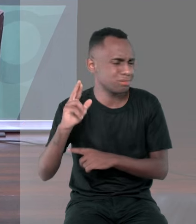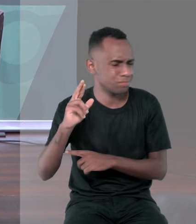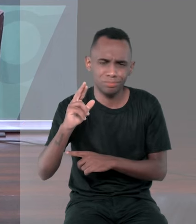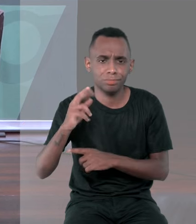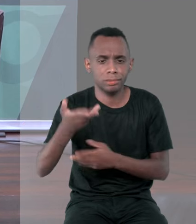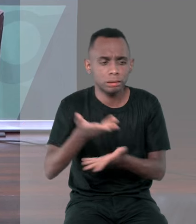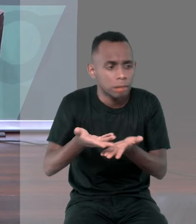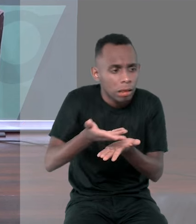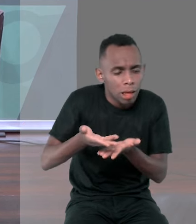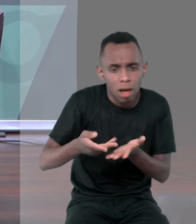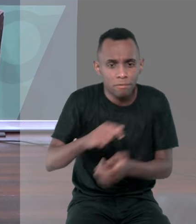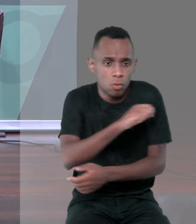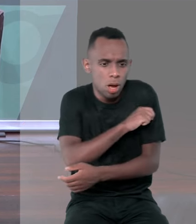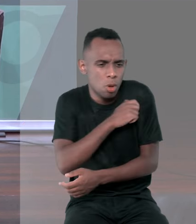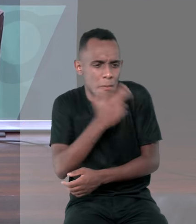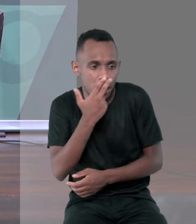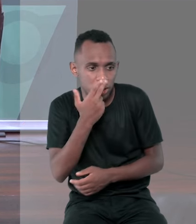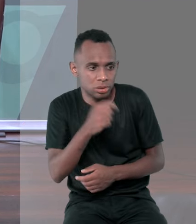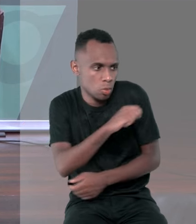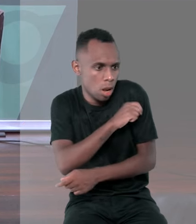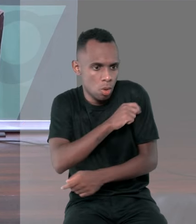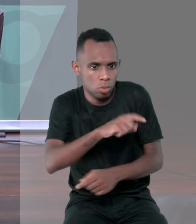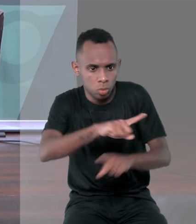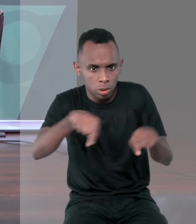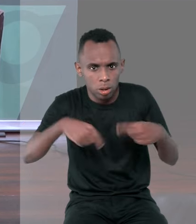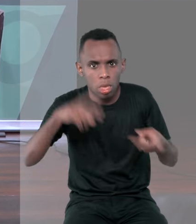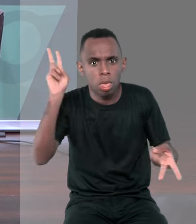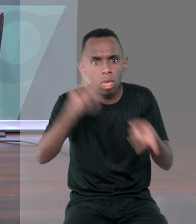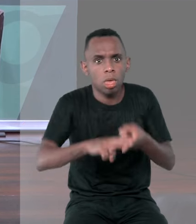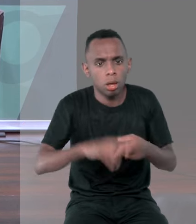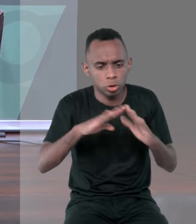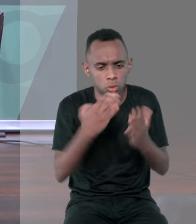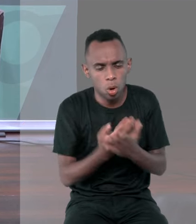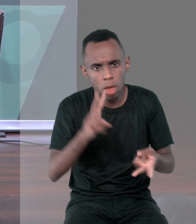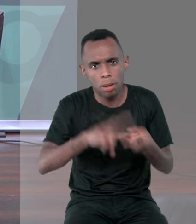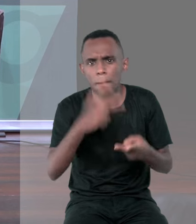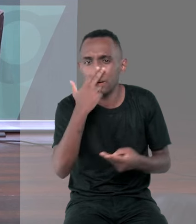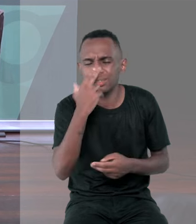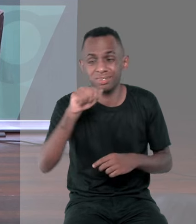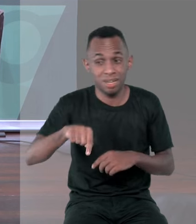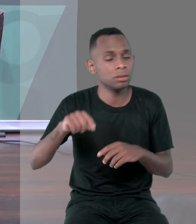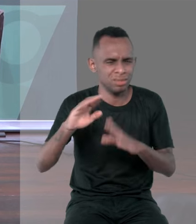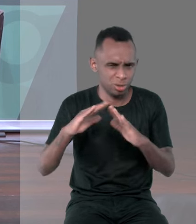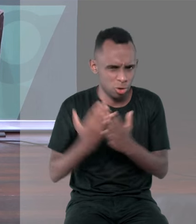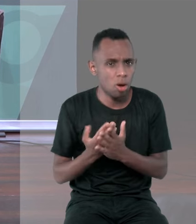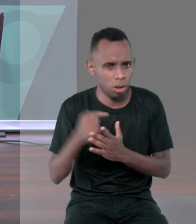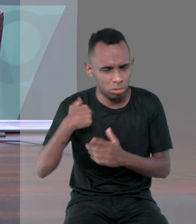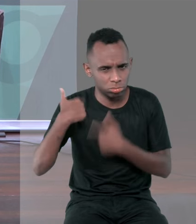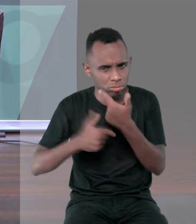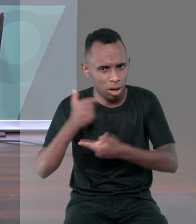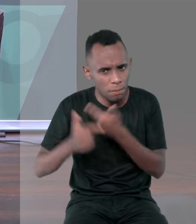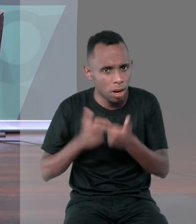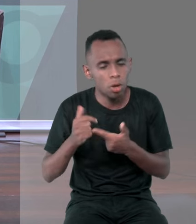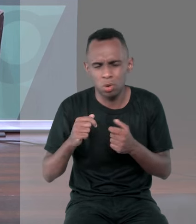tratava os alunos quase como se fosse uma prisão. Assim, né? E nessa escola, especificamente,